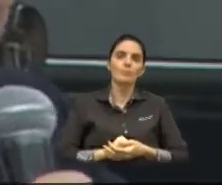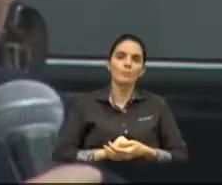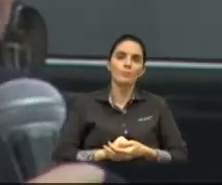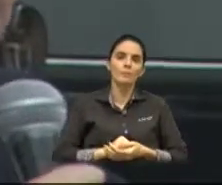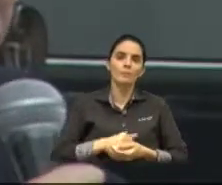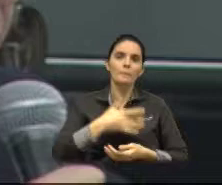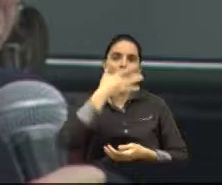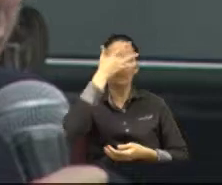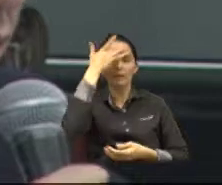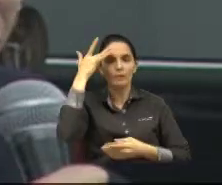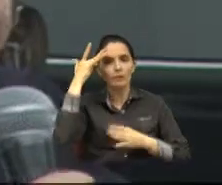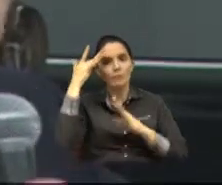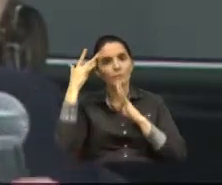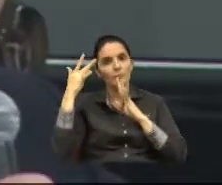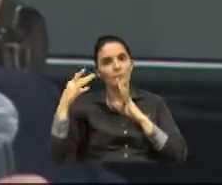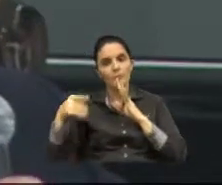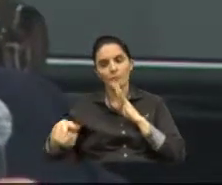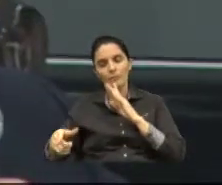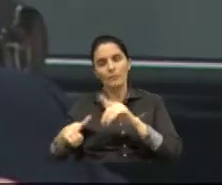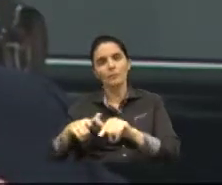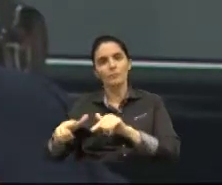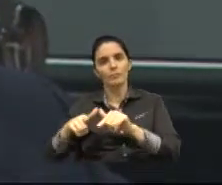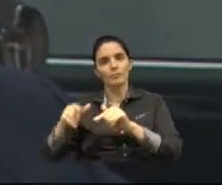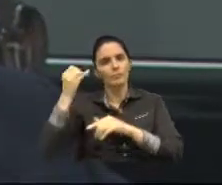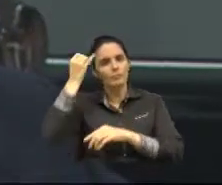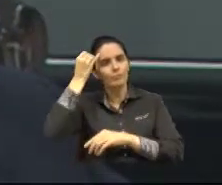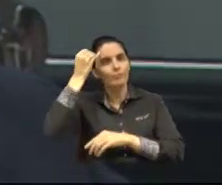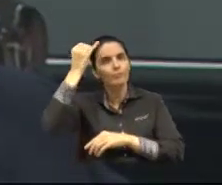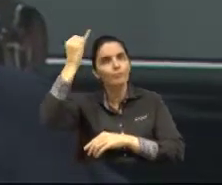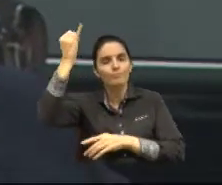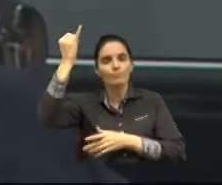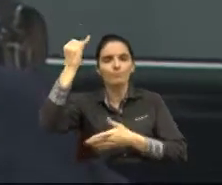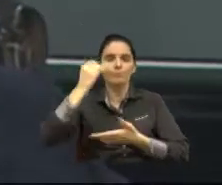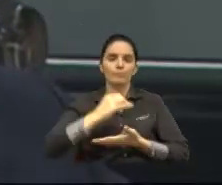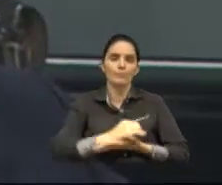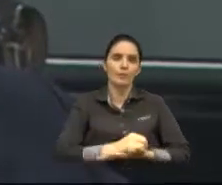conhecem o trabalho e o seu ideal.